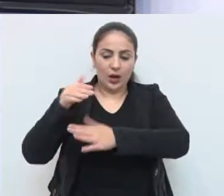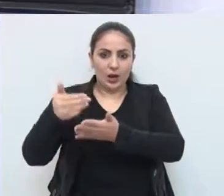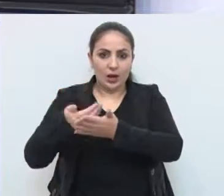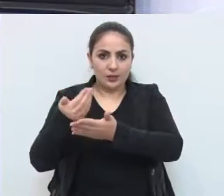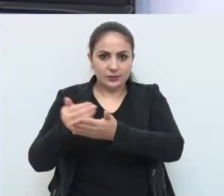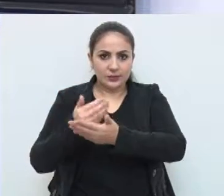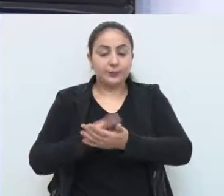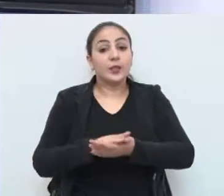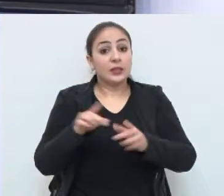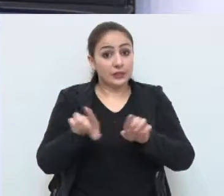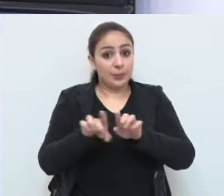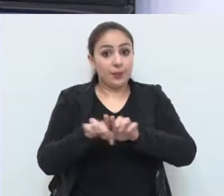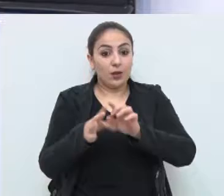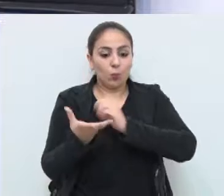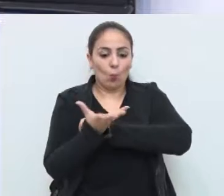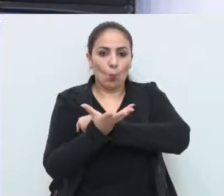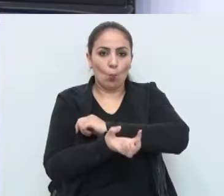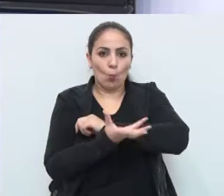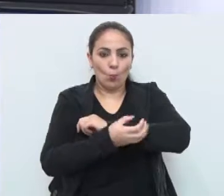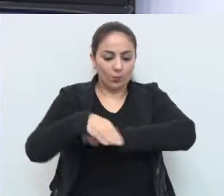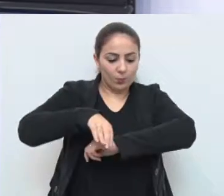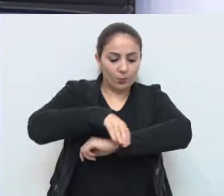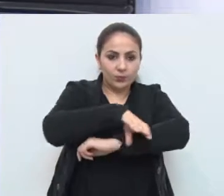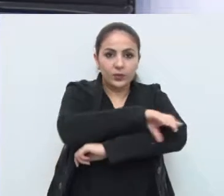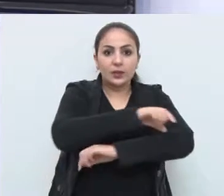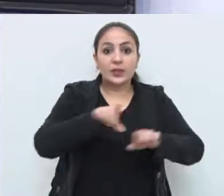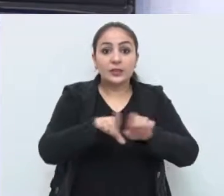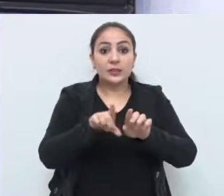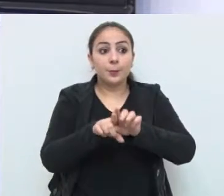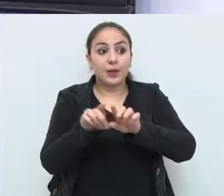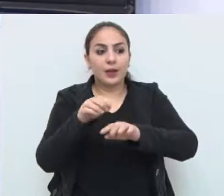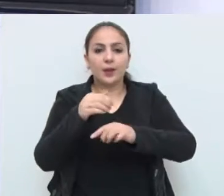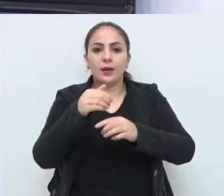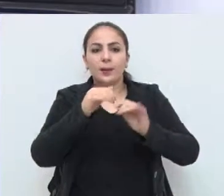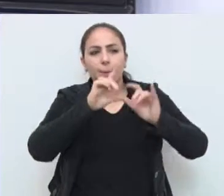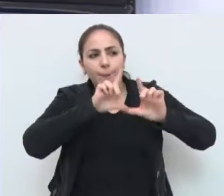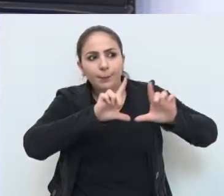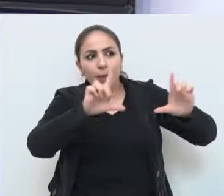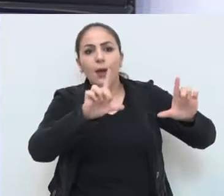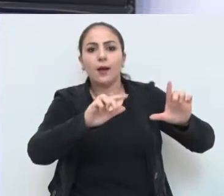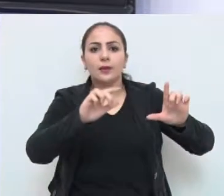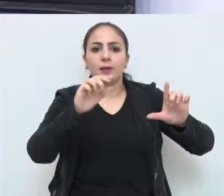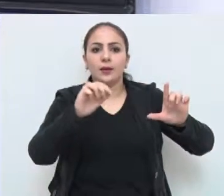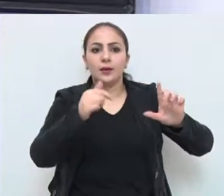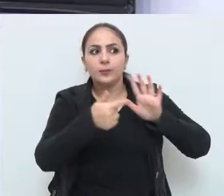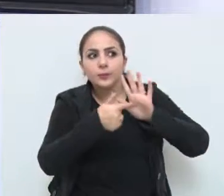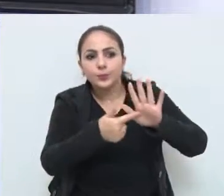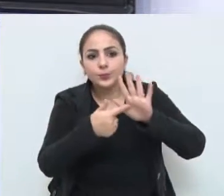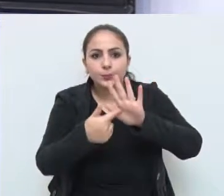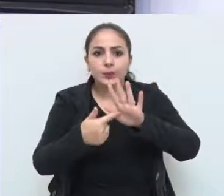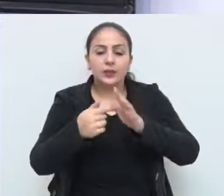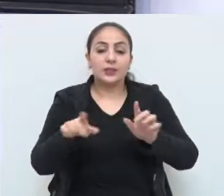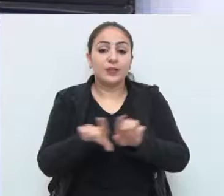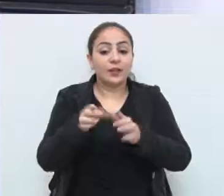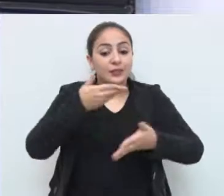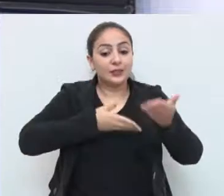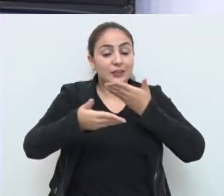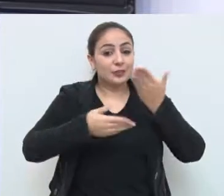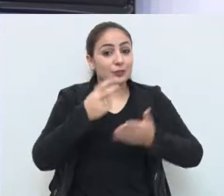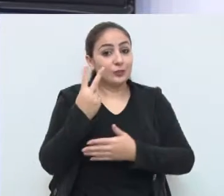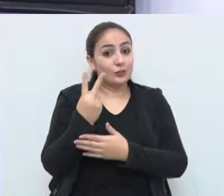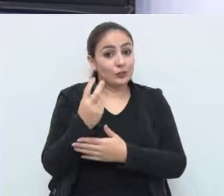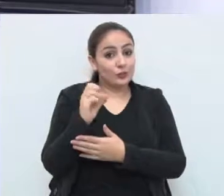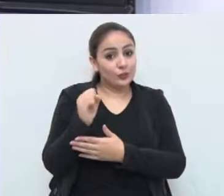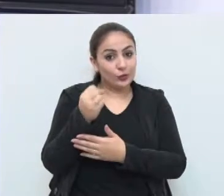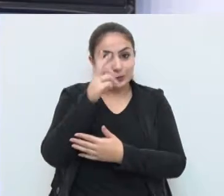também prevê a drenagem e a sinalização. A reivindicação é antiga e vai beneficiar 28 municípios.